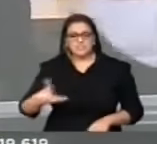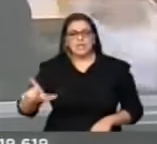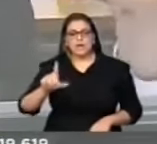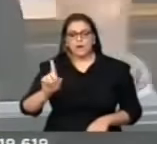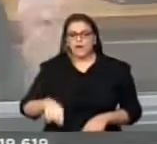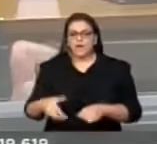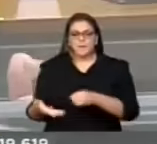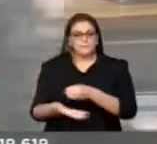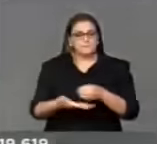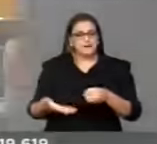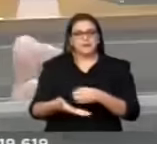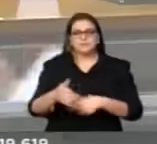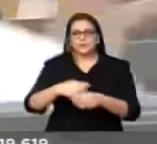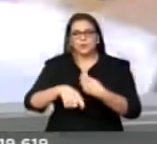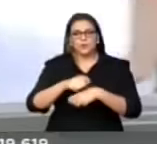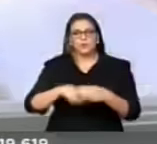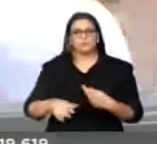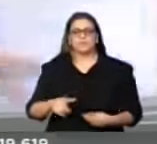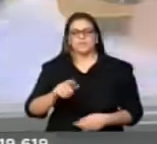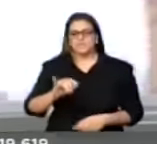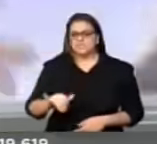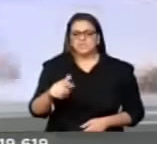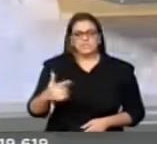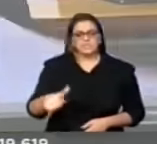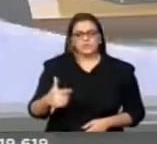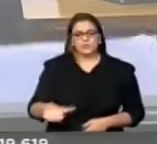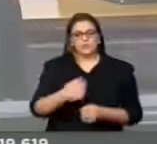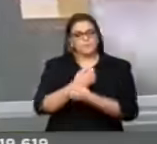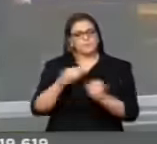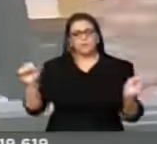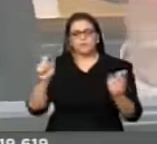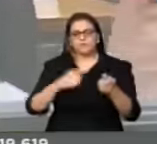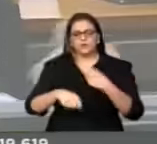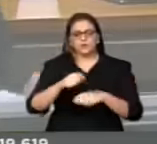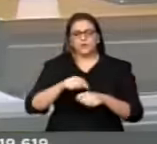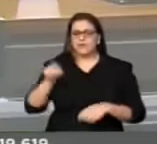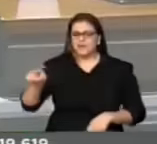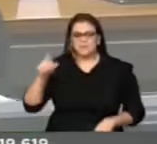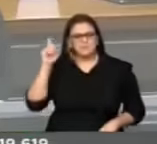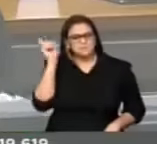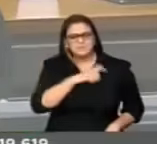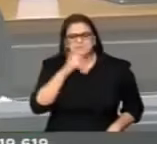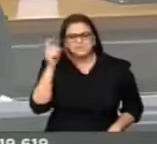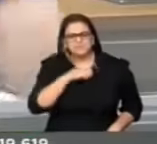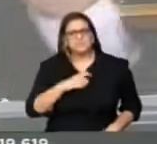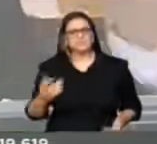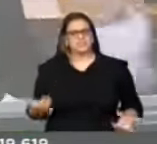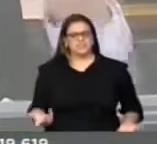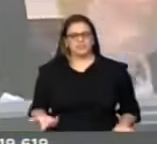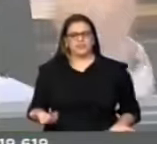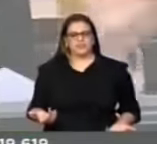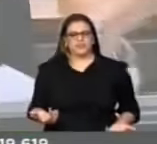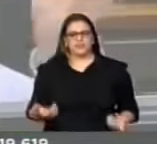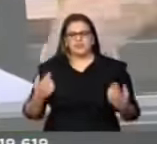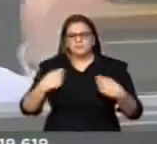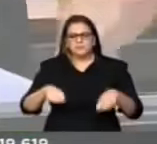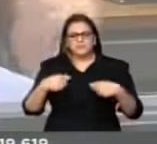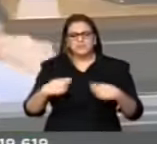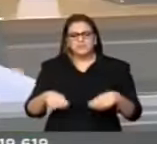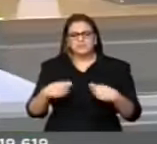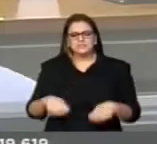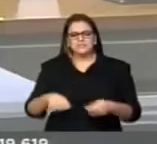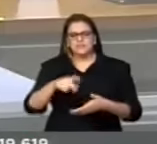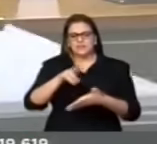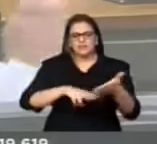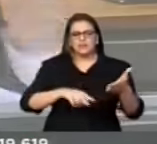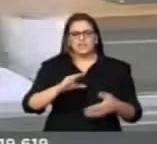da economia. Sem ajuste fiscal não existe economia. Mentira! Precisa ler Celso